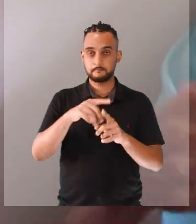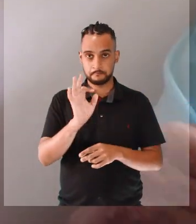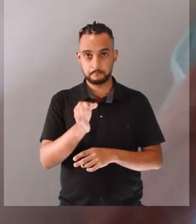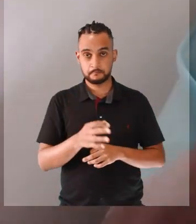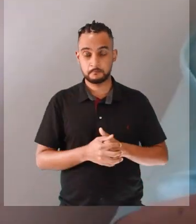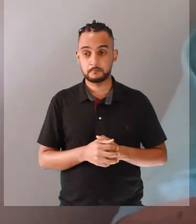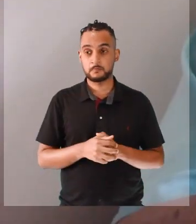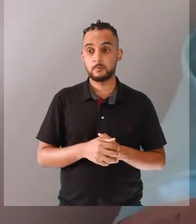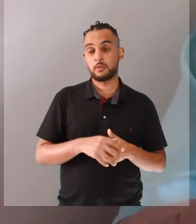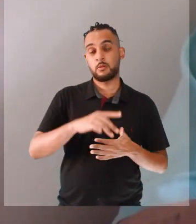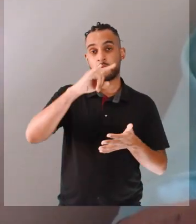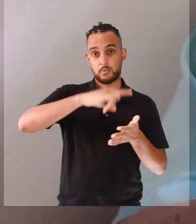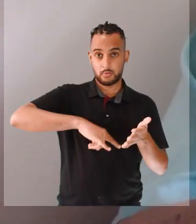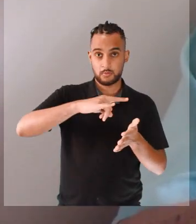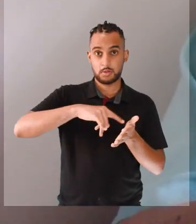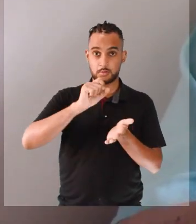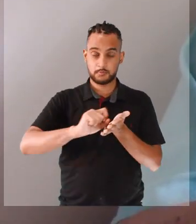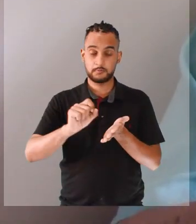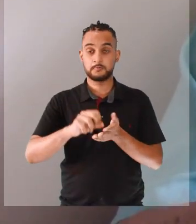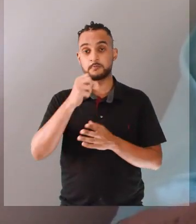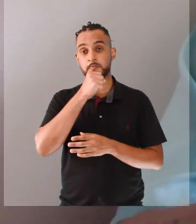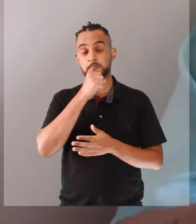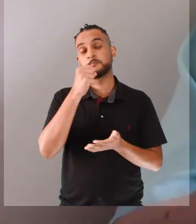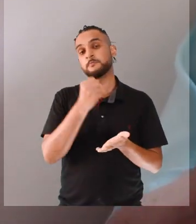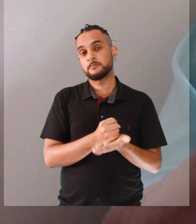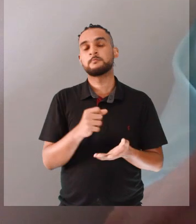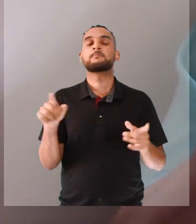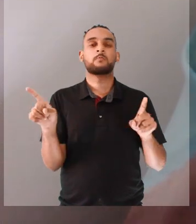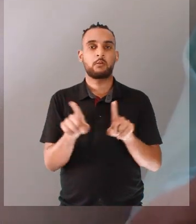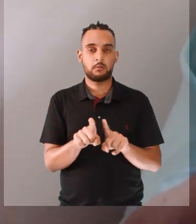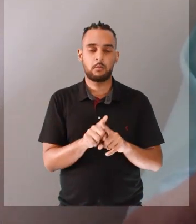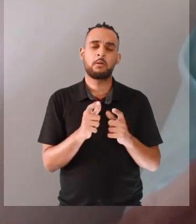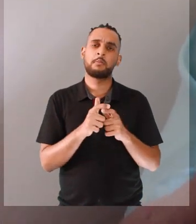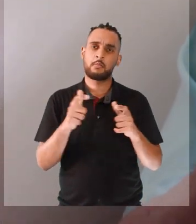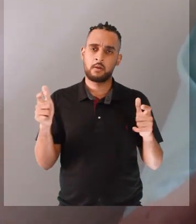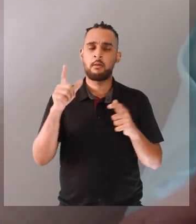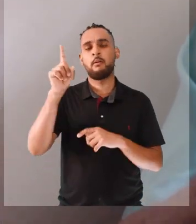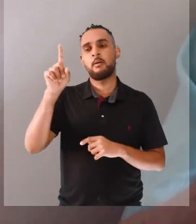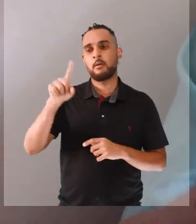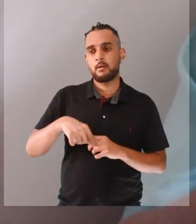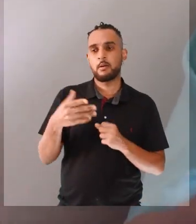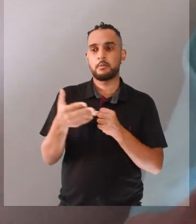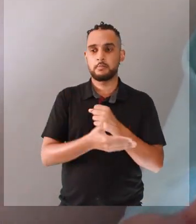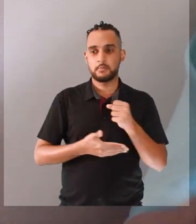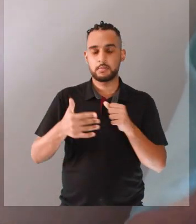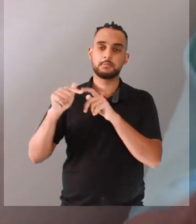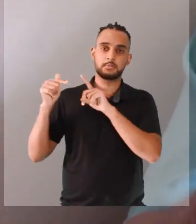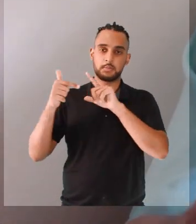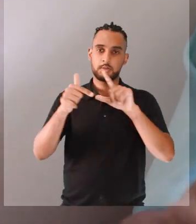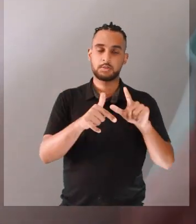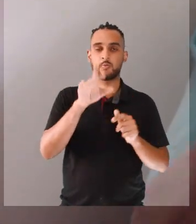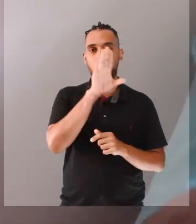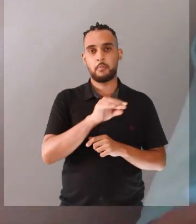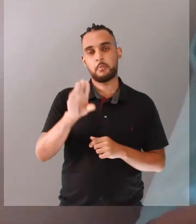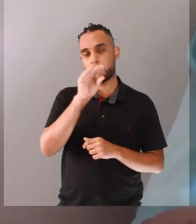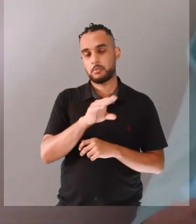se baseiam na tradição da Igreja, certo? Os documentos escritos no Antigo Testamento também, a maior